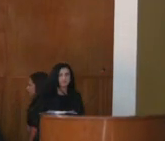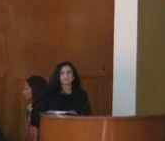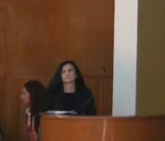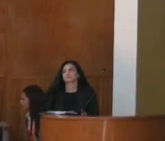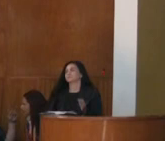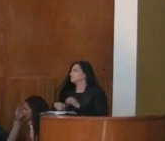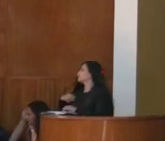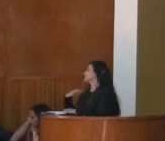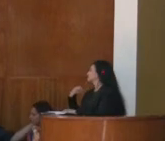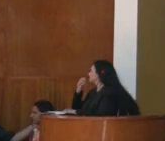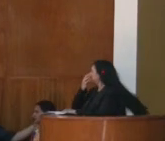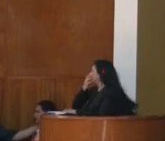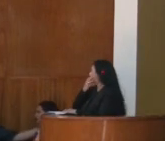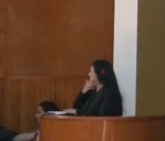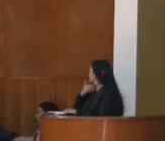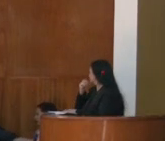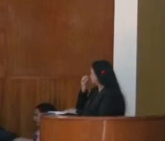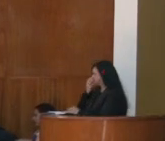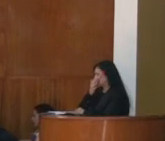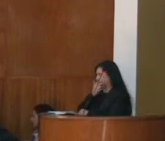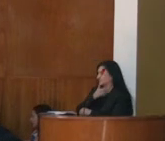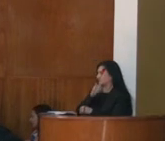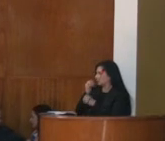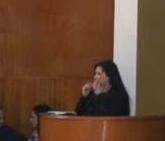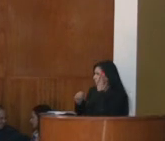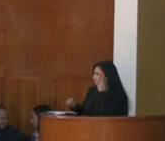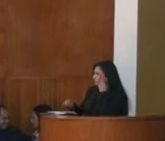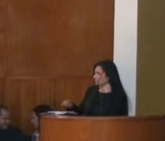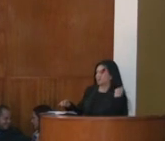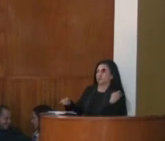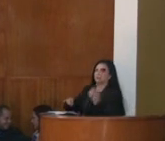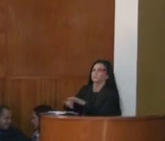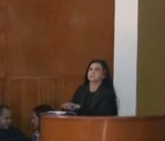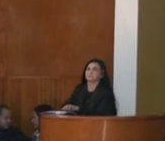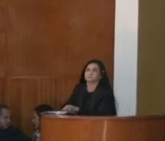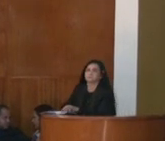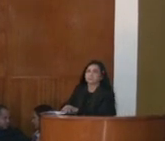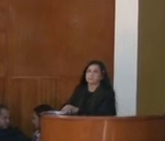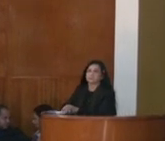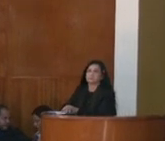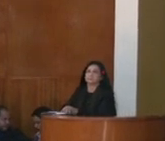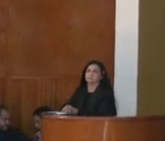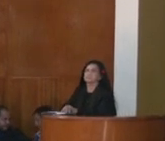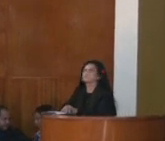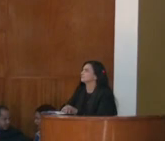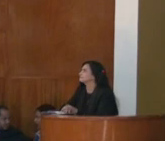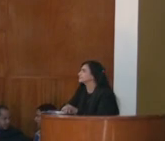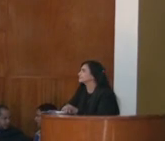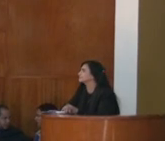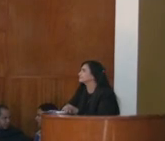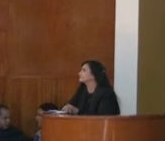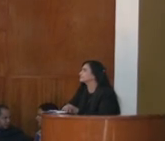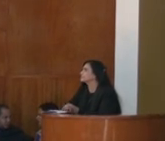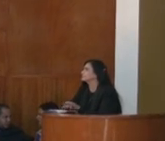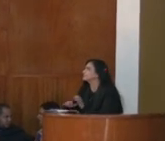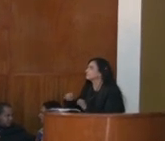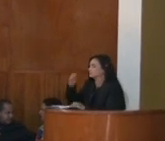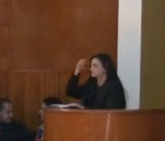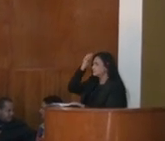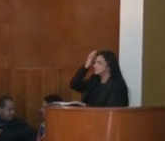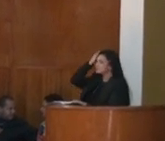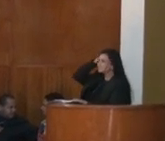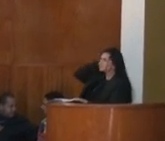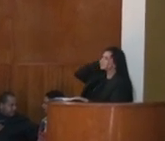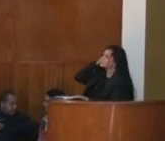Boa tarde a todos. Boa tarde, Munir, no qual eu cumprimento toda a mesa. Vereador Paulo Conrado, presidente